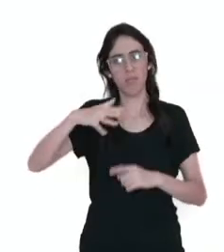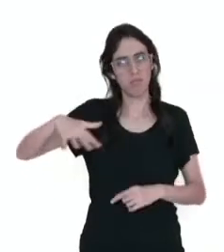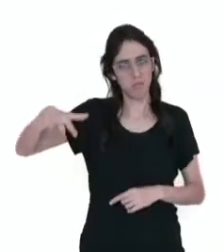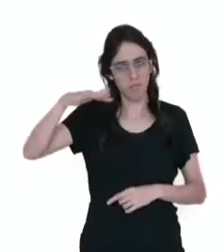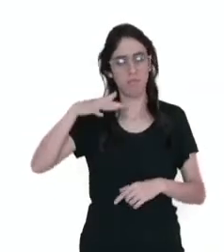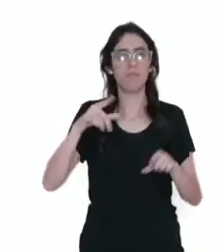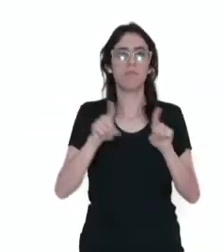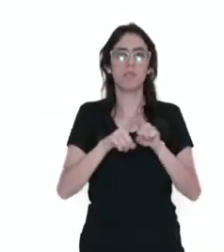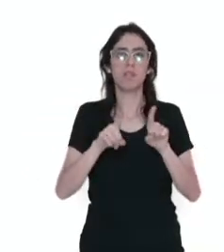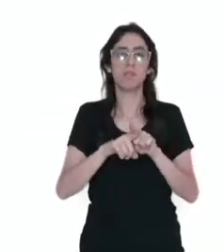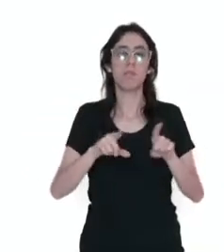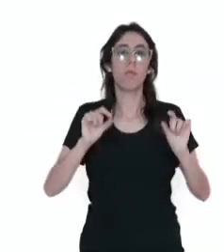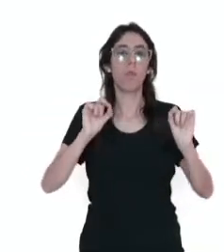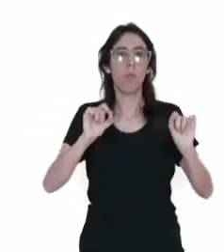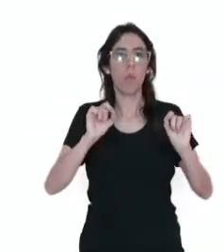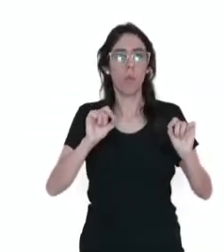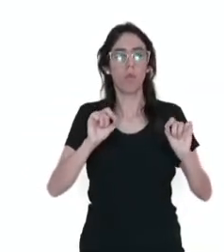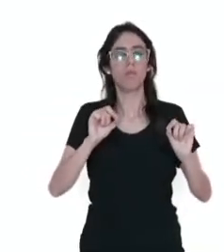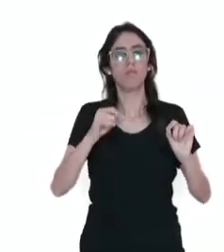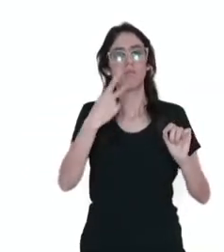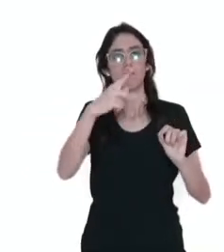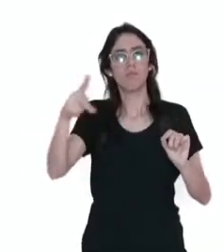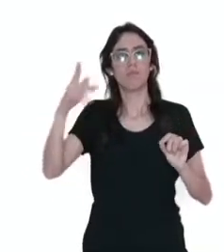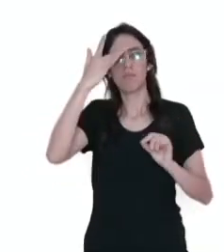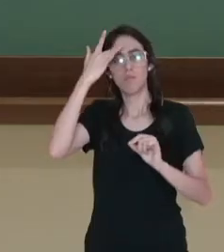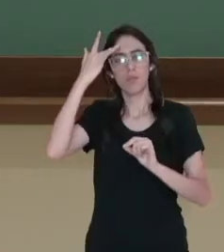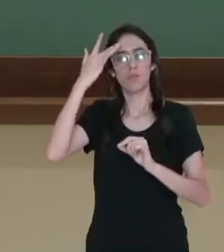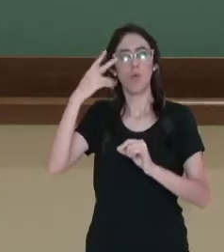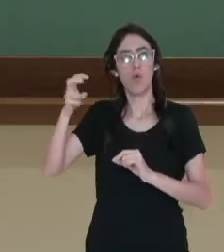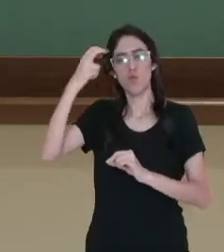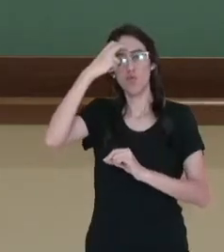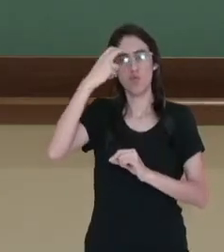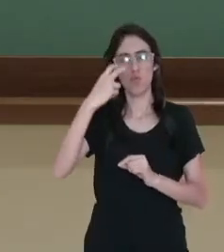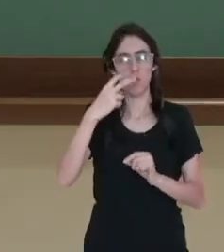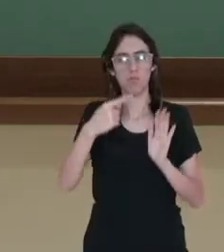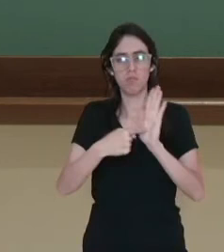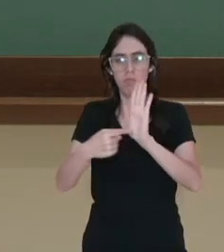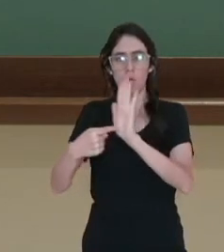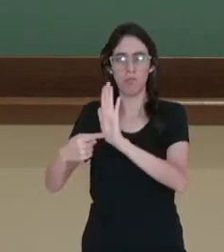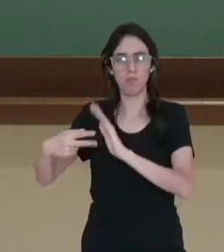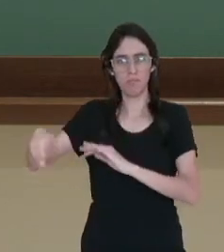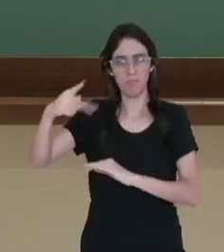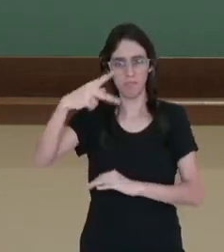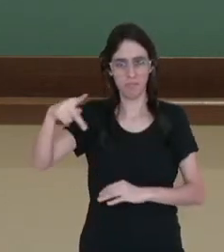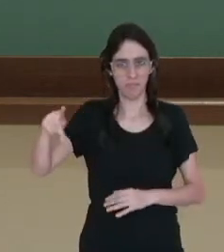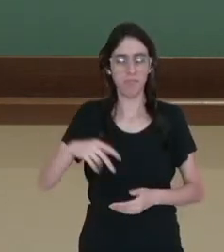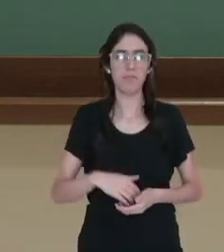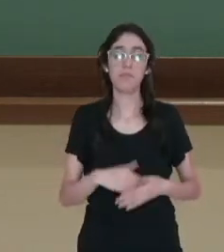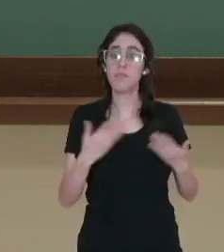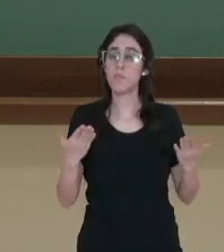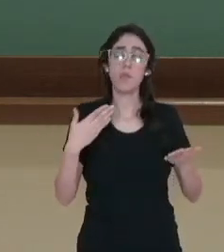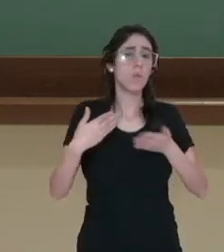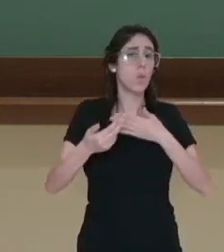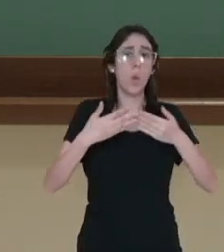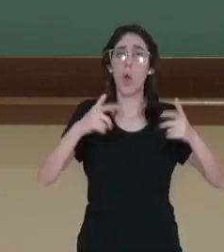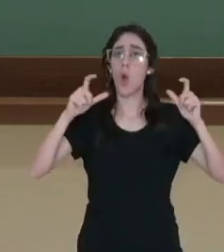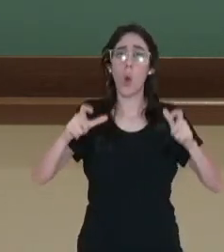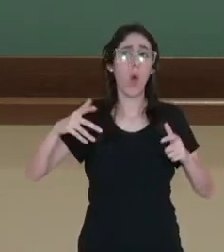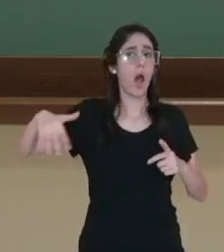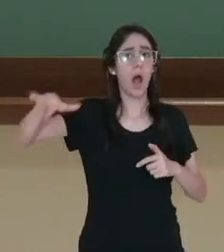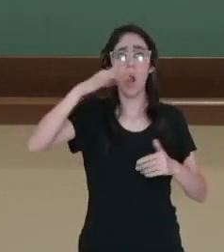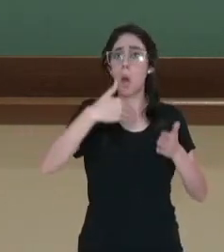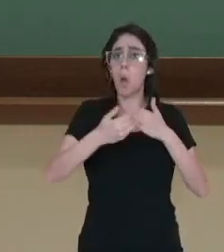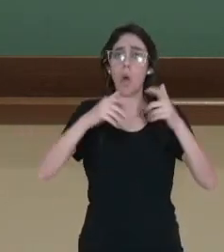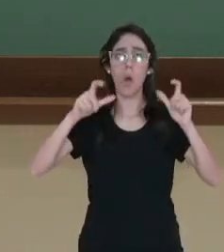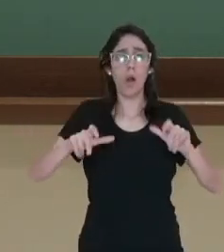nas manifestações culturais. Portanto, diz que em qualquer momento, em qualquer lugar, você está disponível